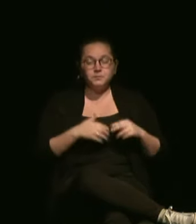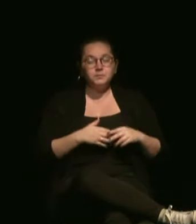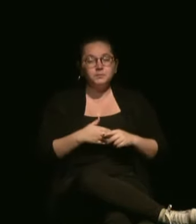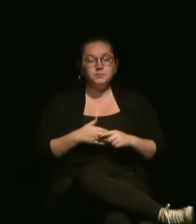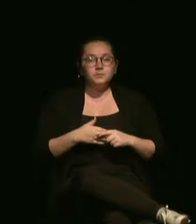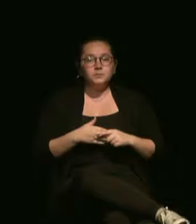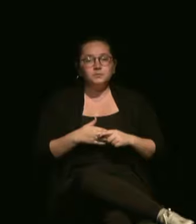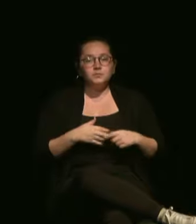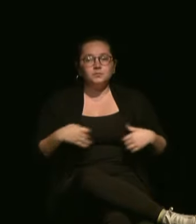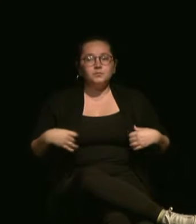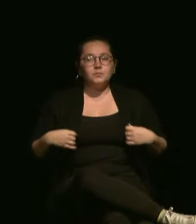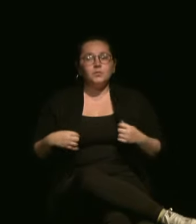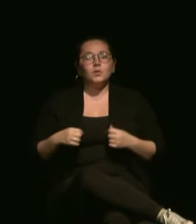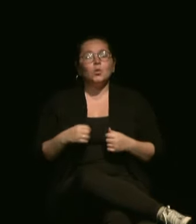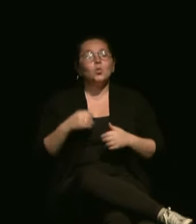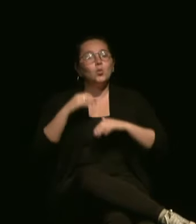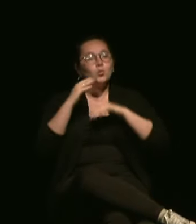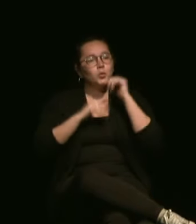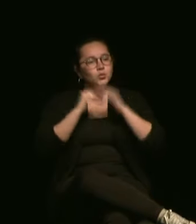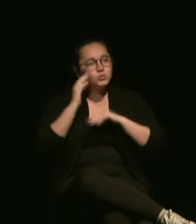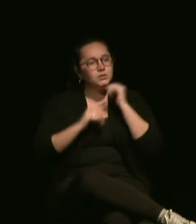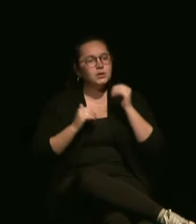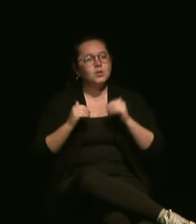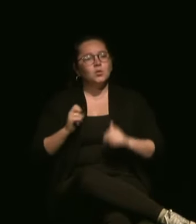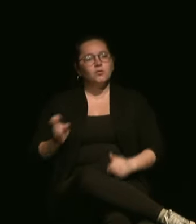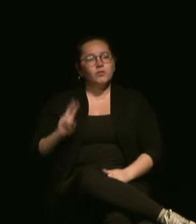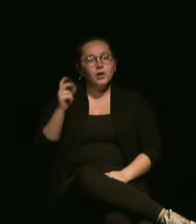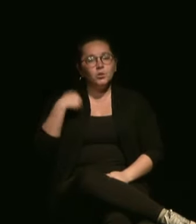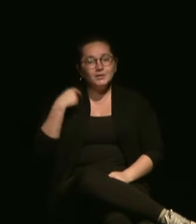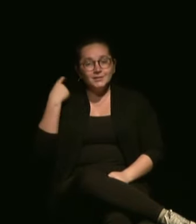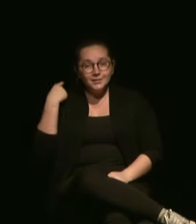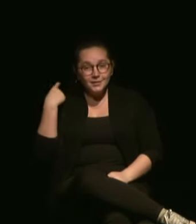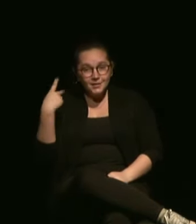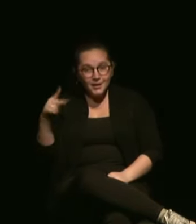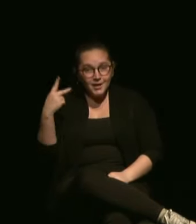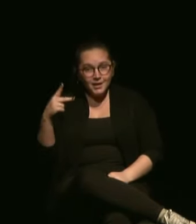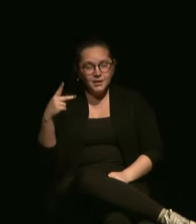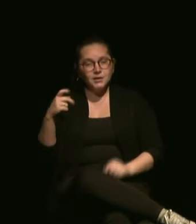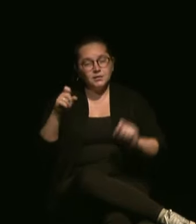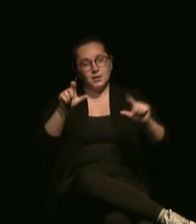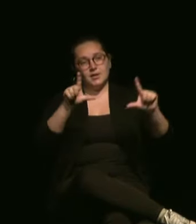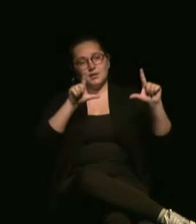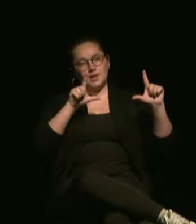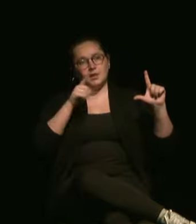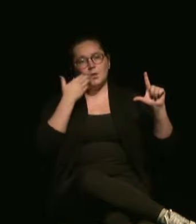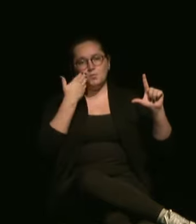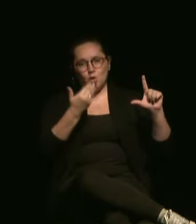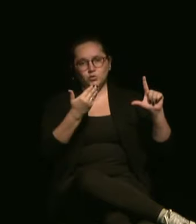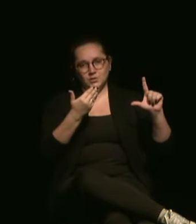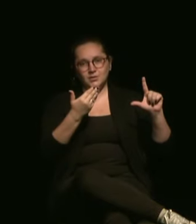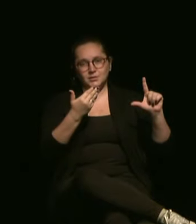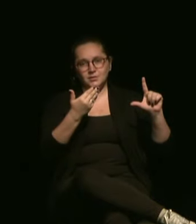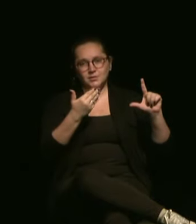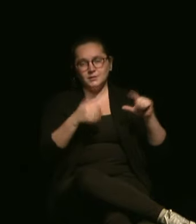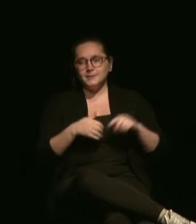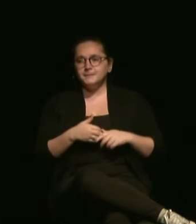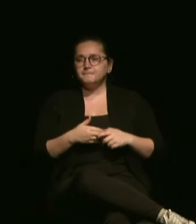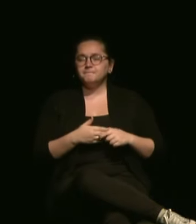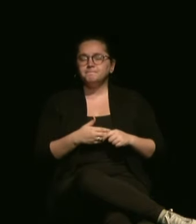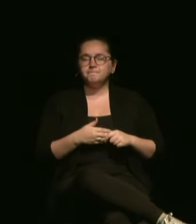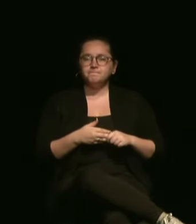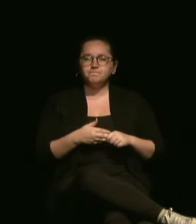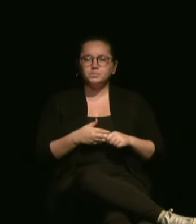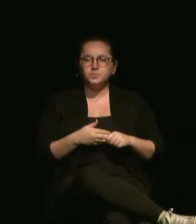dos valores de produção trazidos para aquilo que a tela mostra. Está aqui.